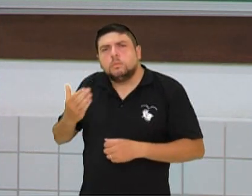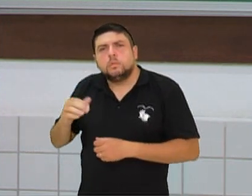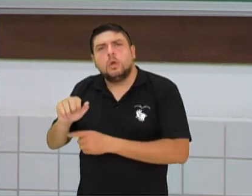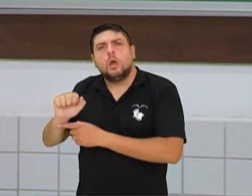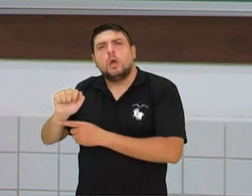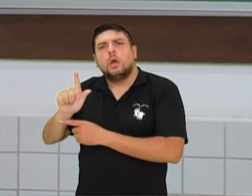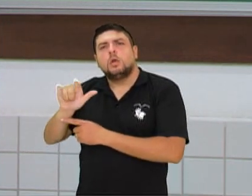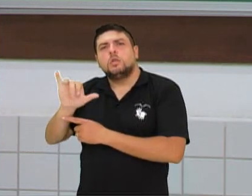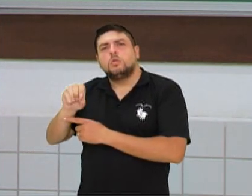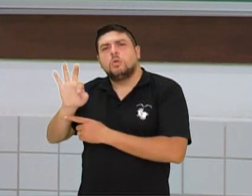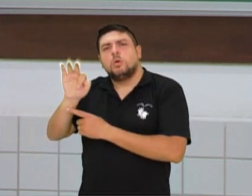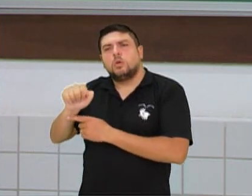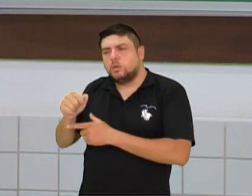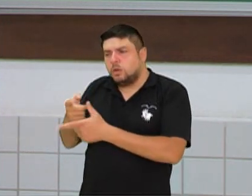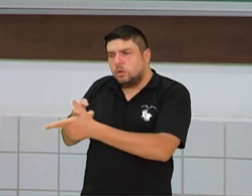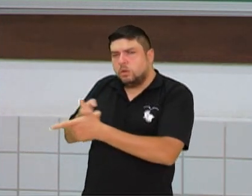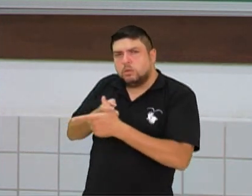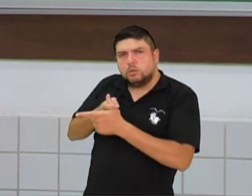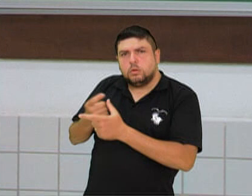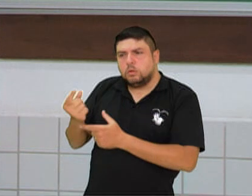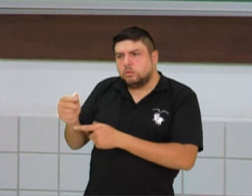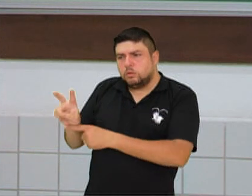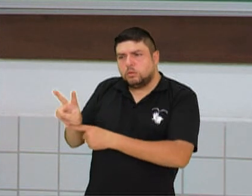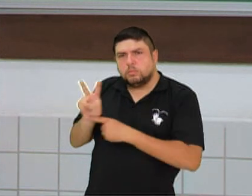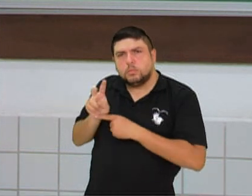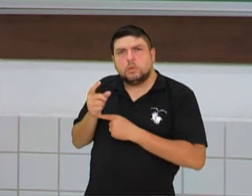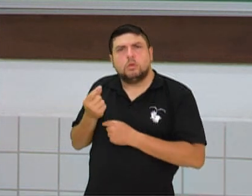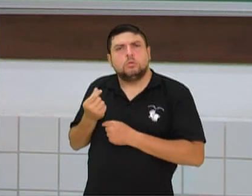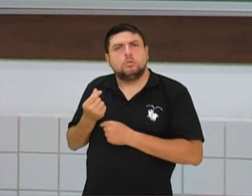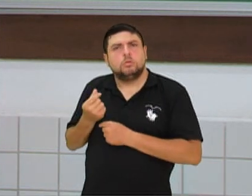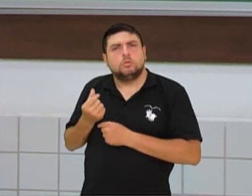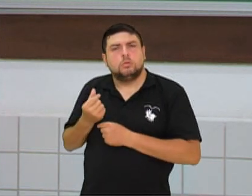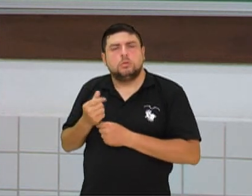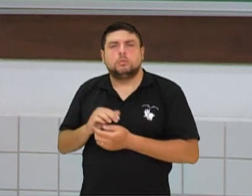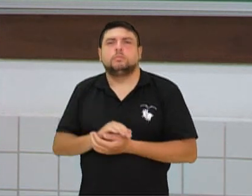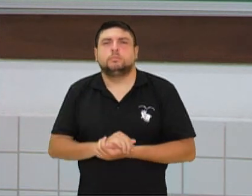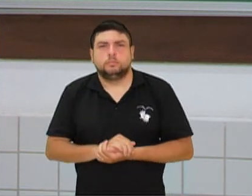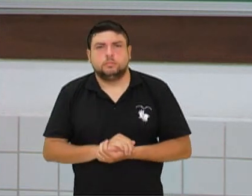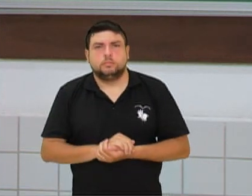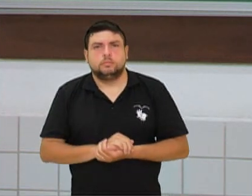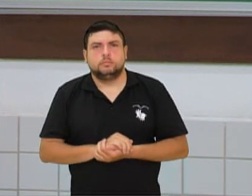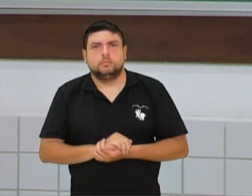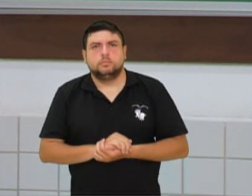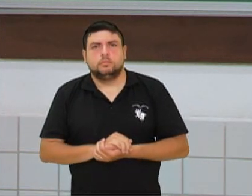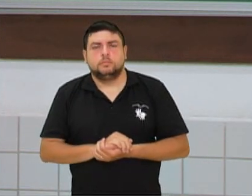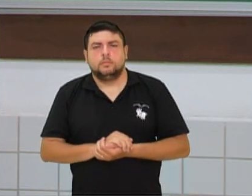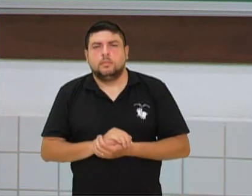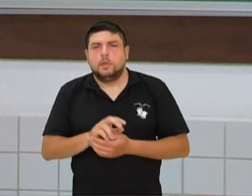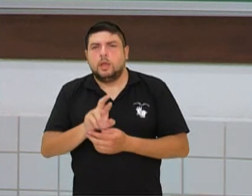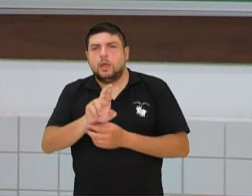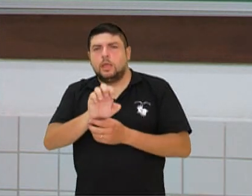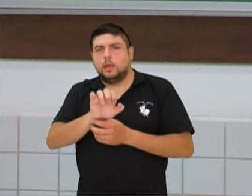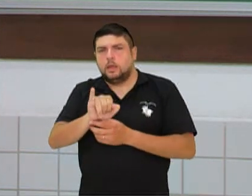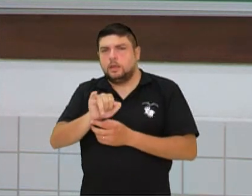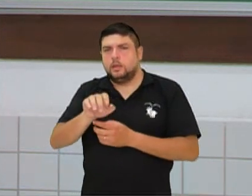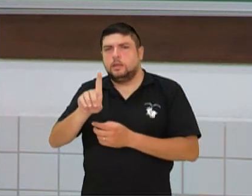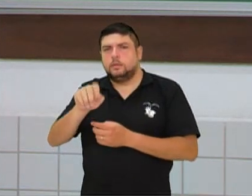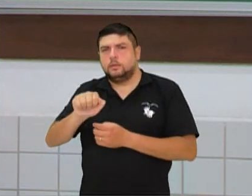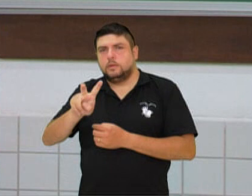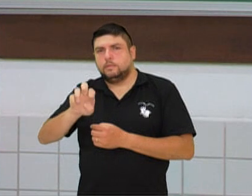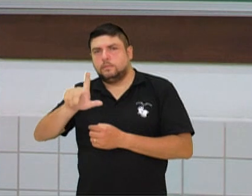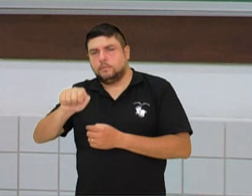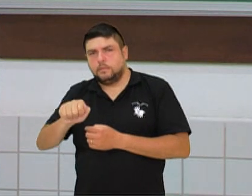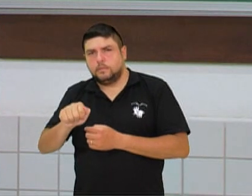exorbitantes. Então a peça O Rei da Vela vai falar um pouquinho sobre isso, das pessoas que ficaram praticamente na miséria